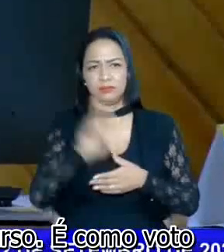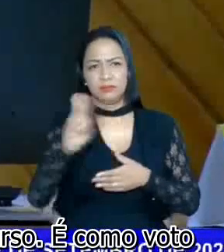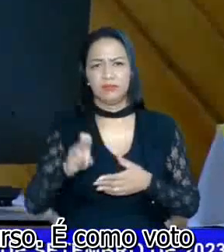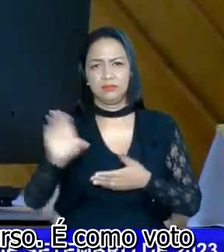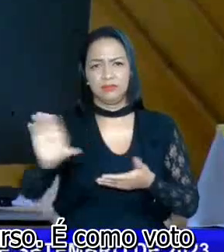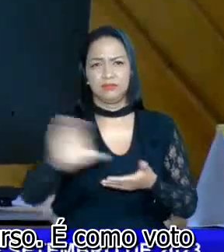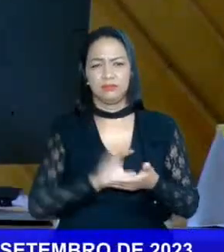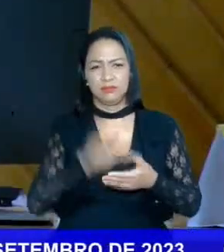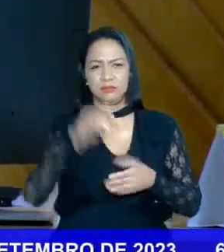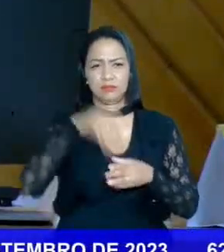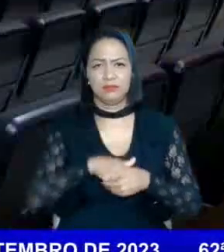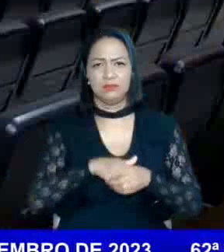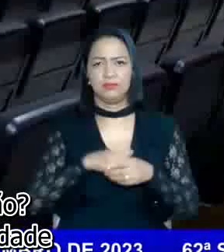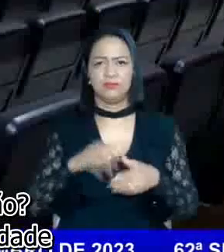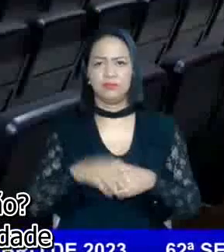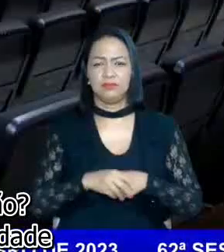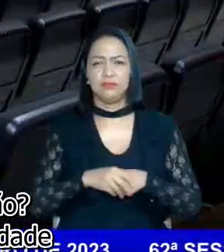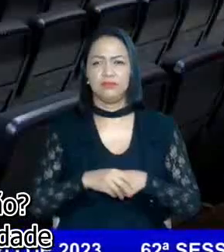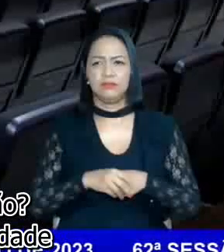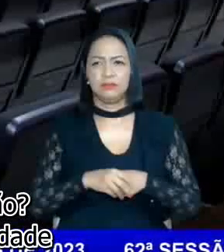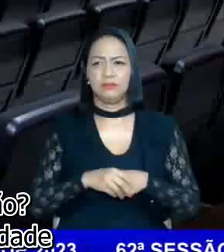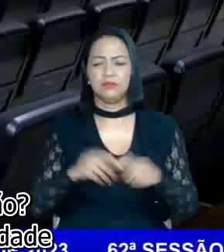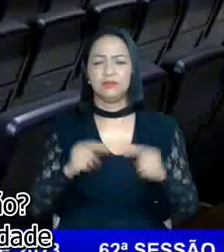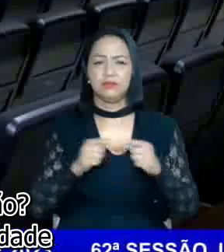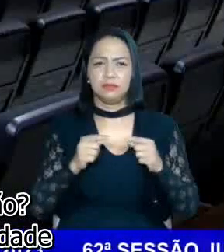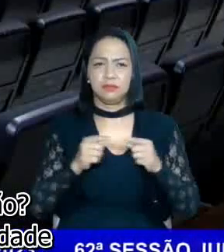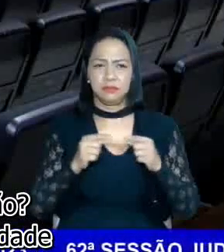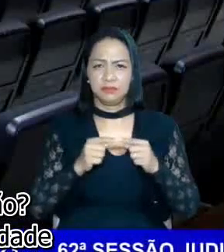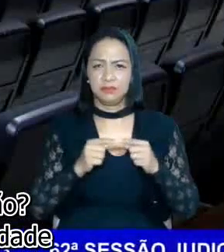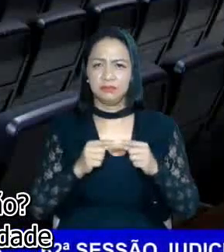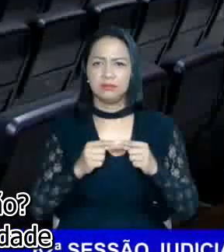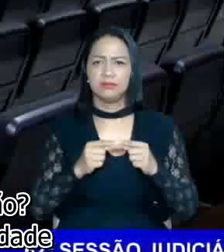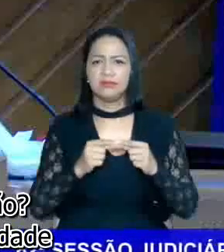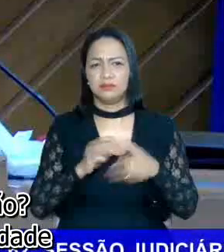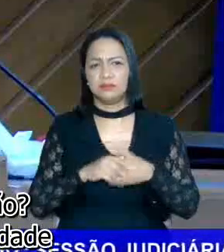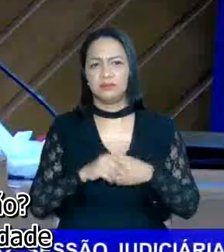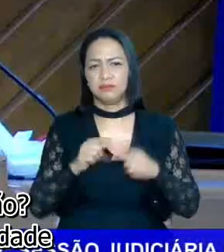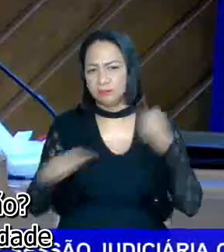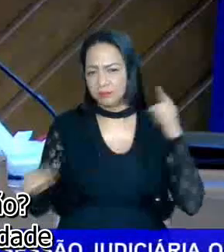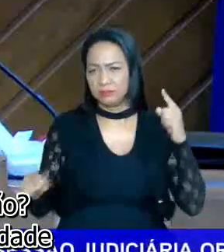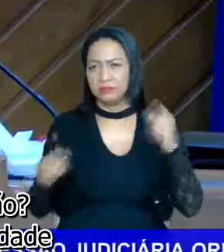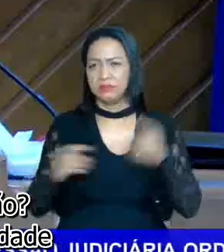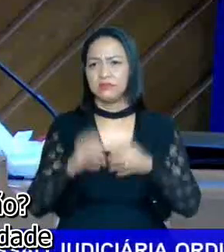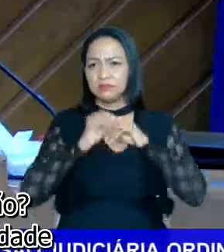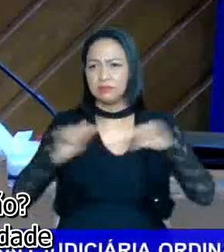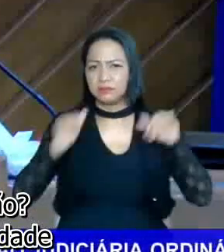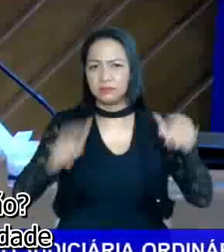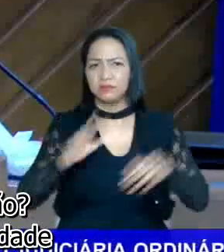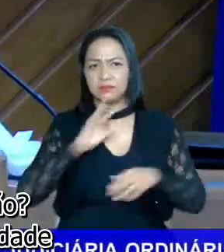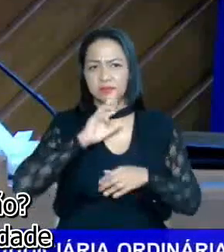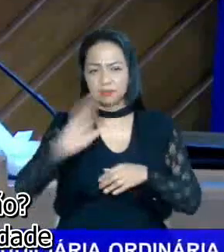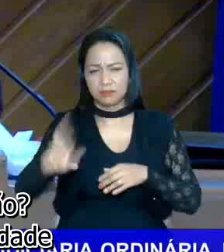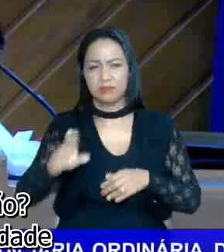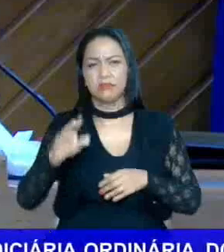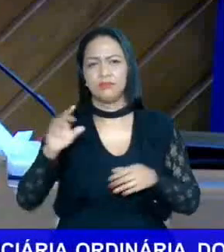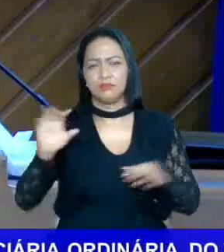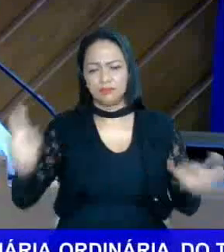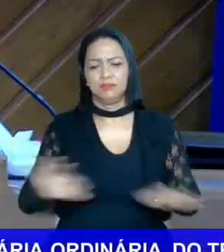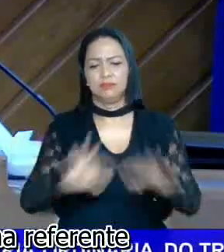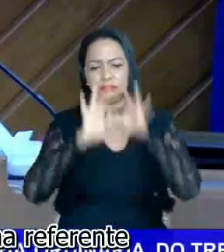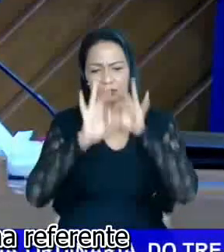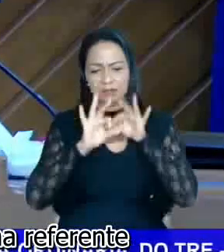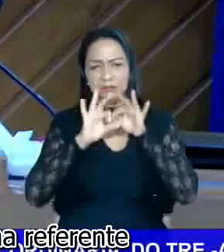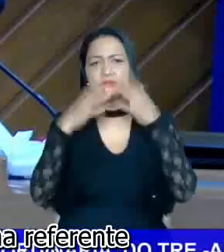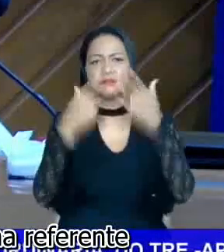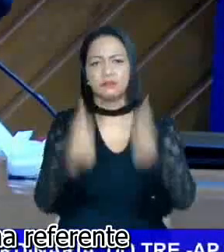do recurso. É como voto. Todo mundo de acordo? Imagem Alguém ampla do diverge? plenário. Não. Anuncio o resultado. Na PRE tela, da o Amapá, desembargador unanimidade, João